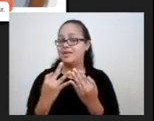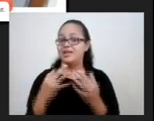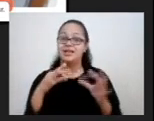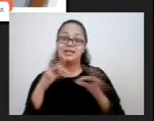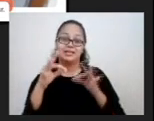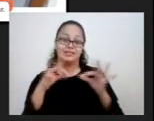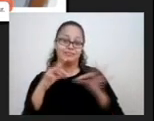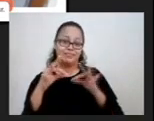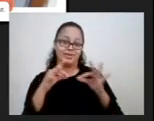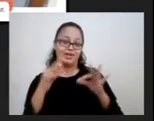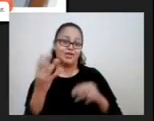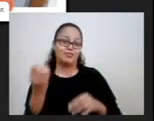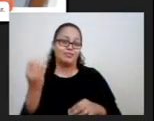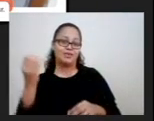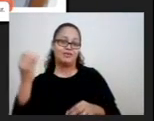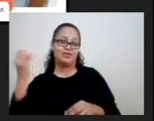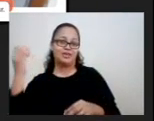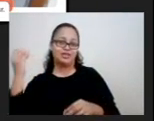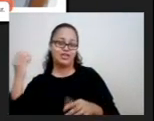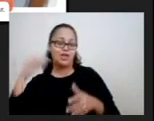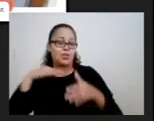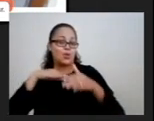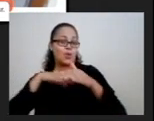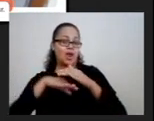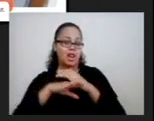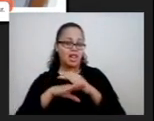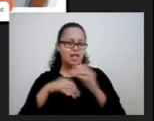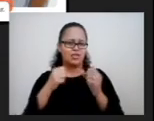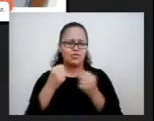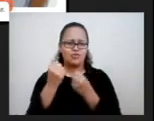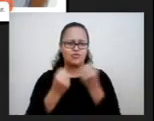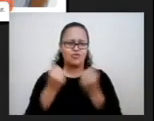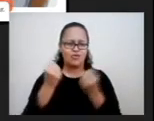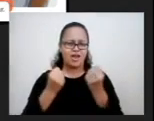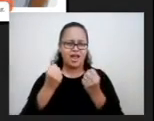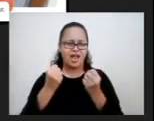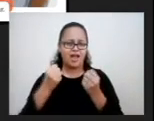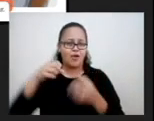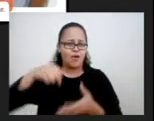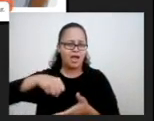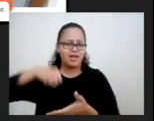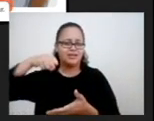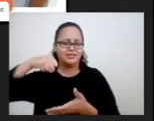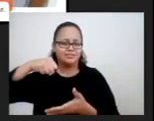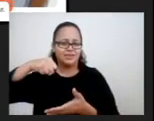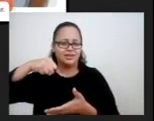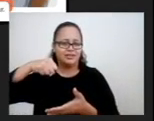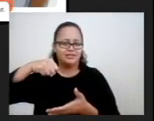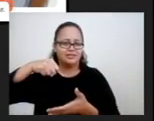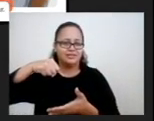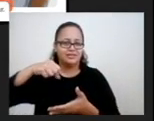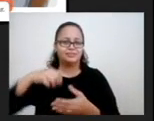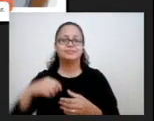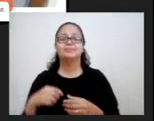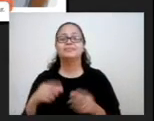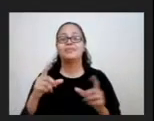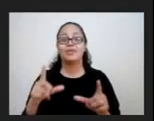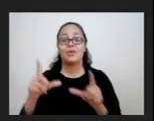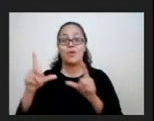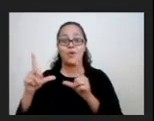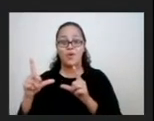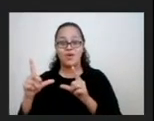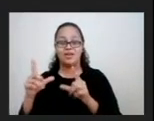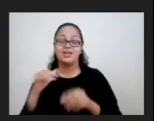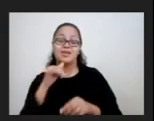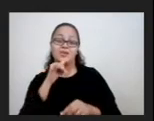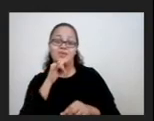viajar. Eles estão aqui, no caso, colocando a bagagem no carro e com aquele olhar de expectativa, de ansiedade antes da viagem.